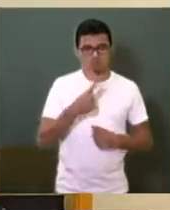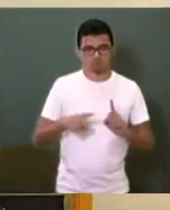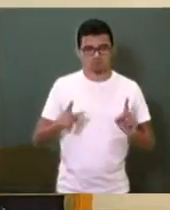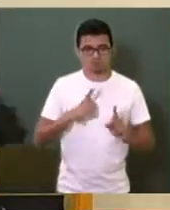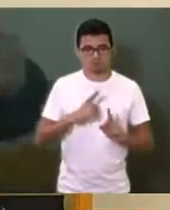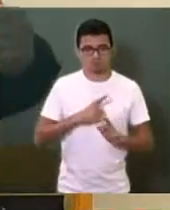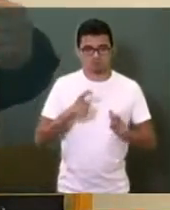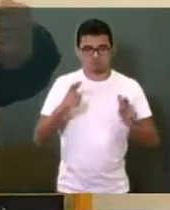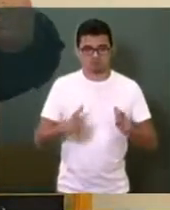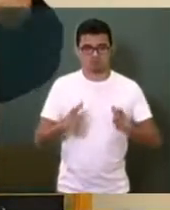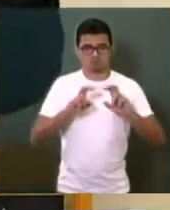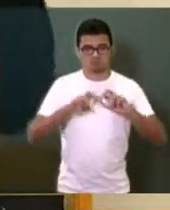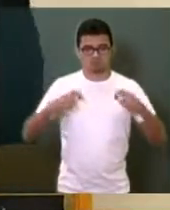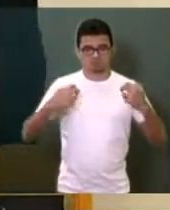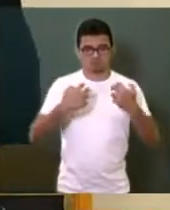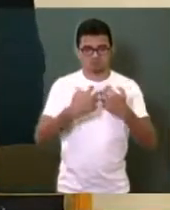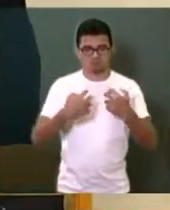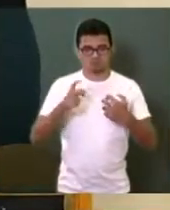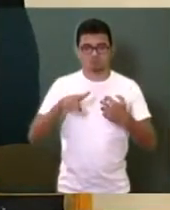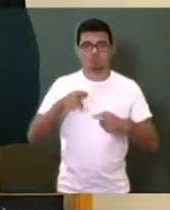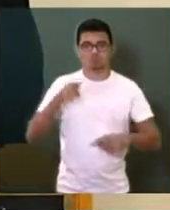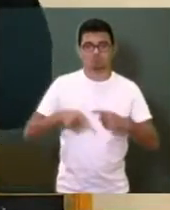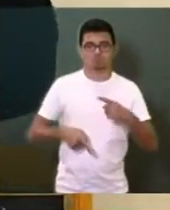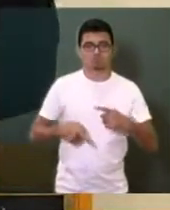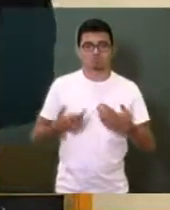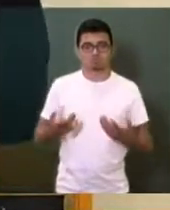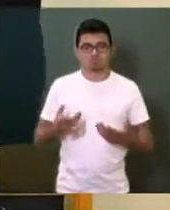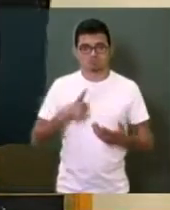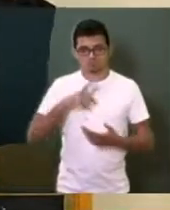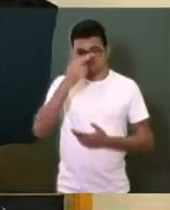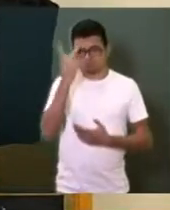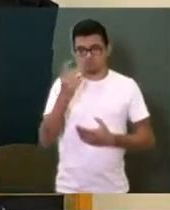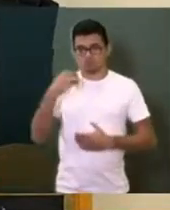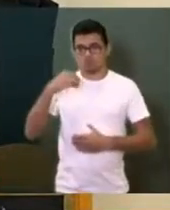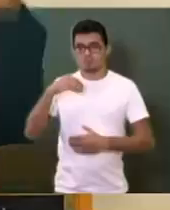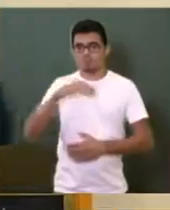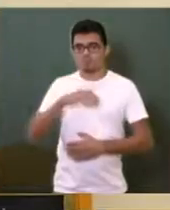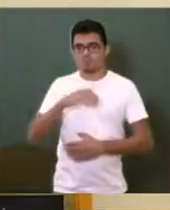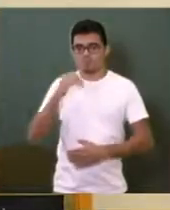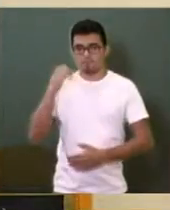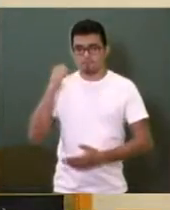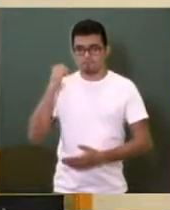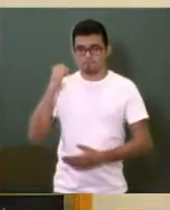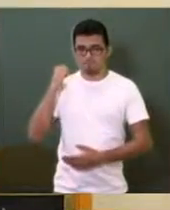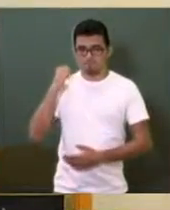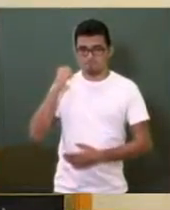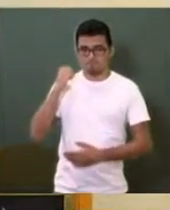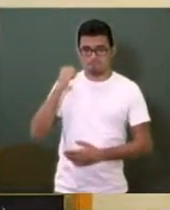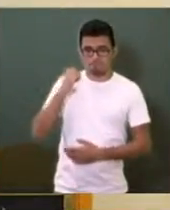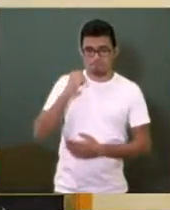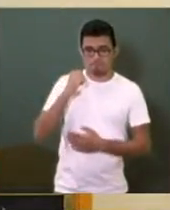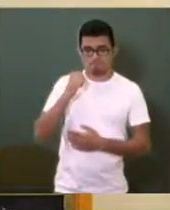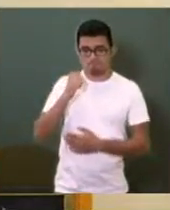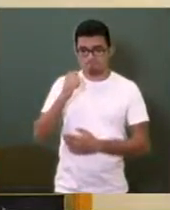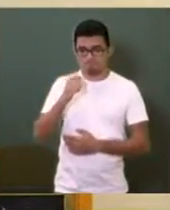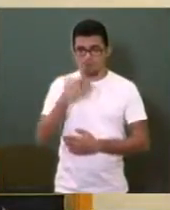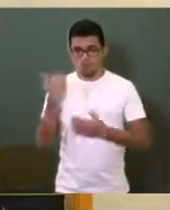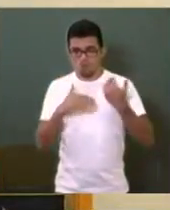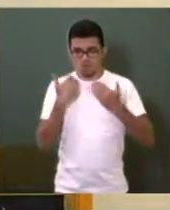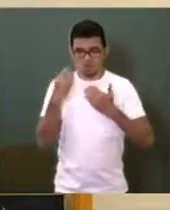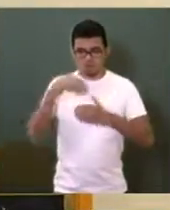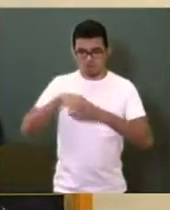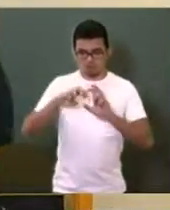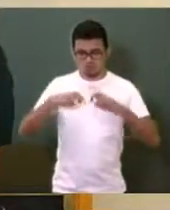proibido a mesma arma que mata dentro do estádio não é a mesma que mata aqui então quero agradecer a